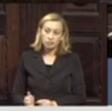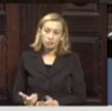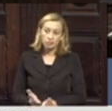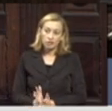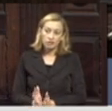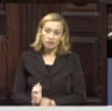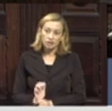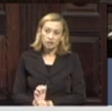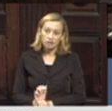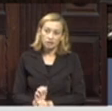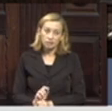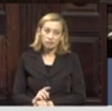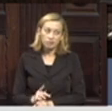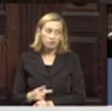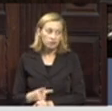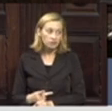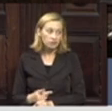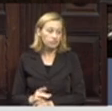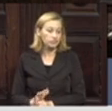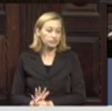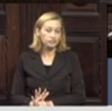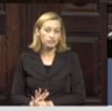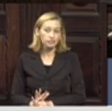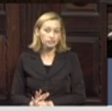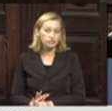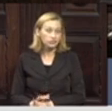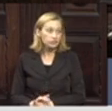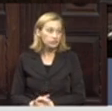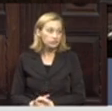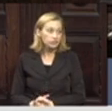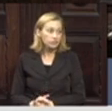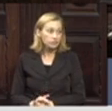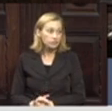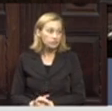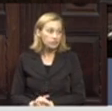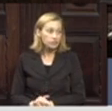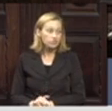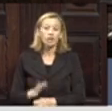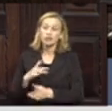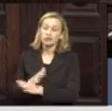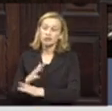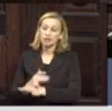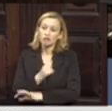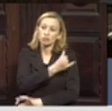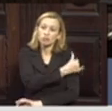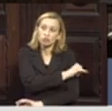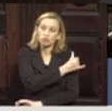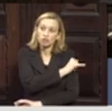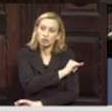aqui no estado do Rio de Janeiro a febre amarela urbana.